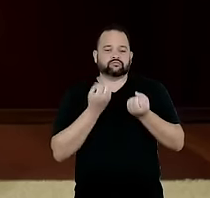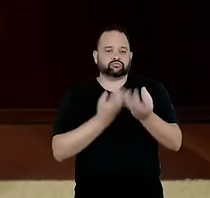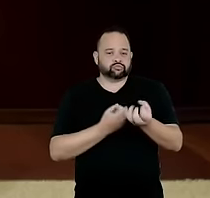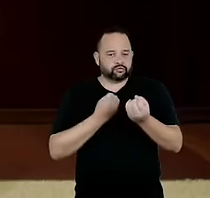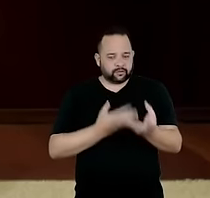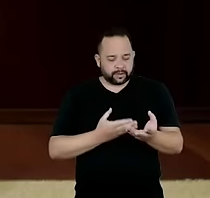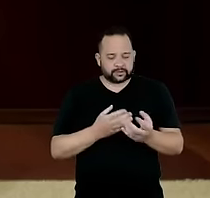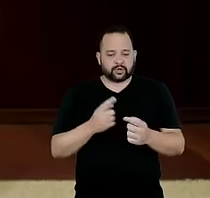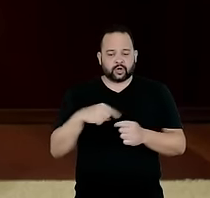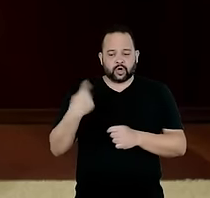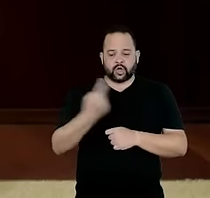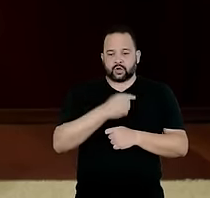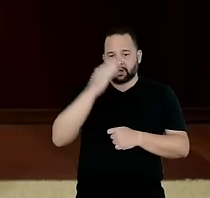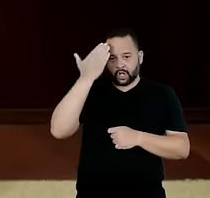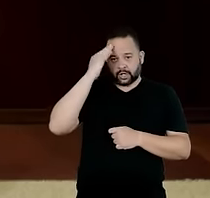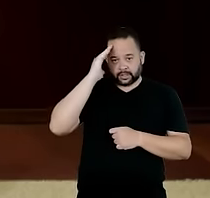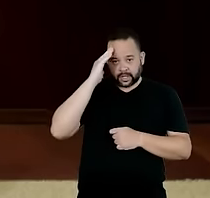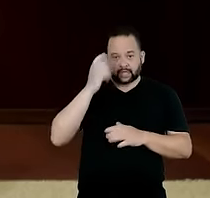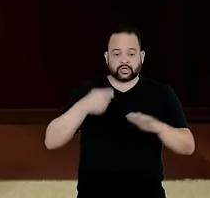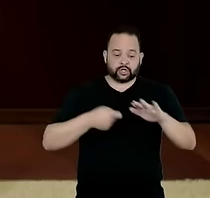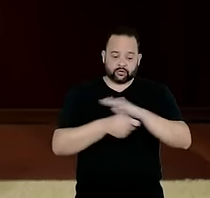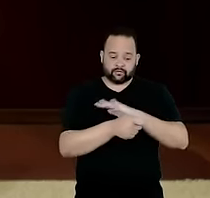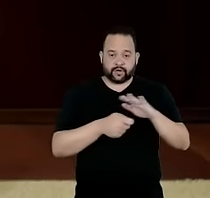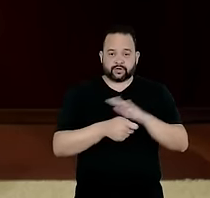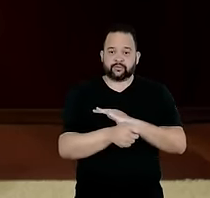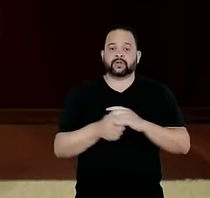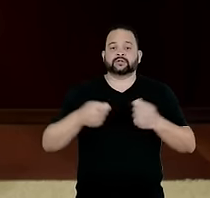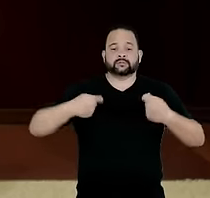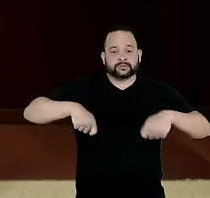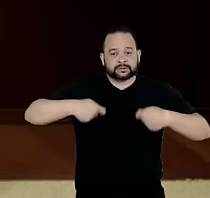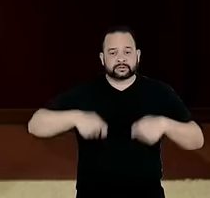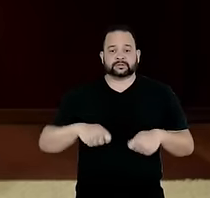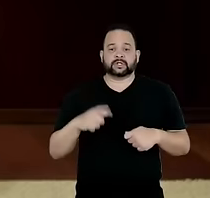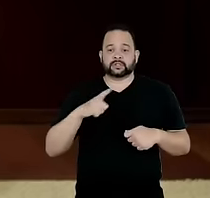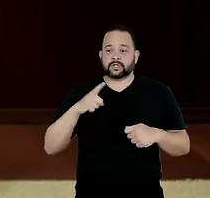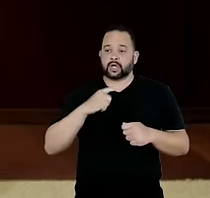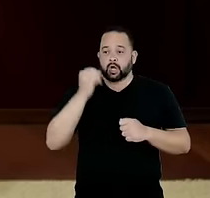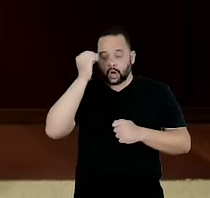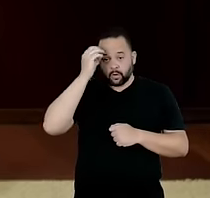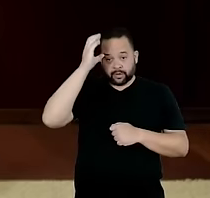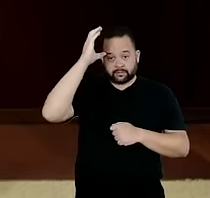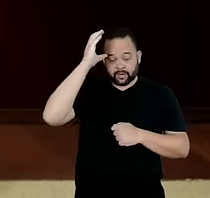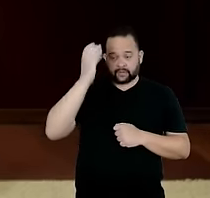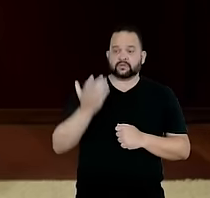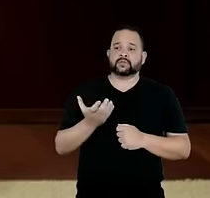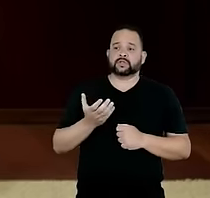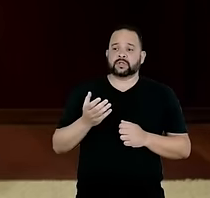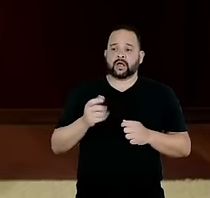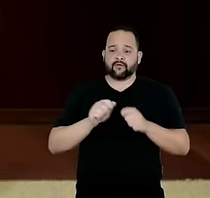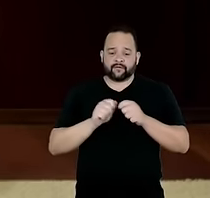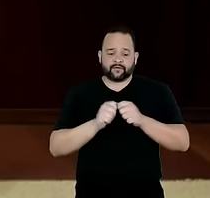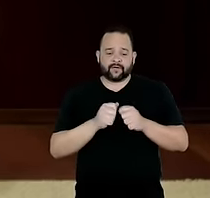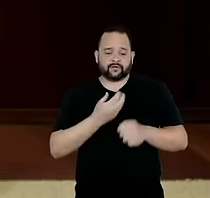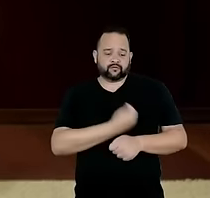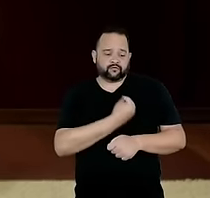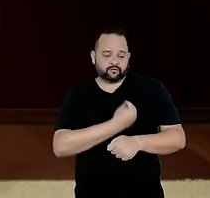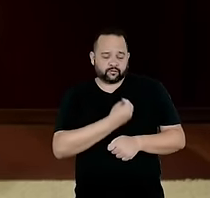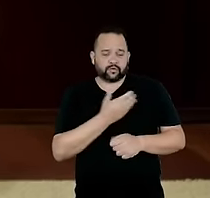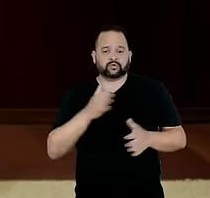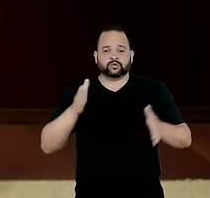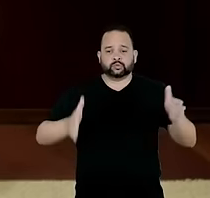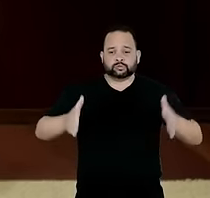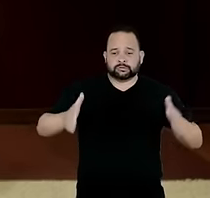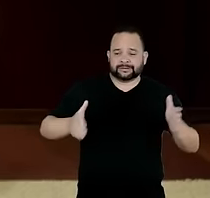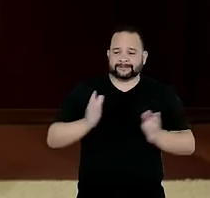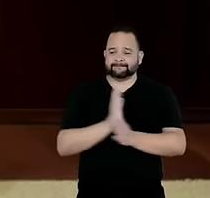além investimento você precisa sempre ter muita informação quando você tá num ambiente de incerteza você tem que dobrar essa aposta na informação